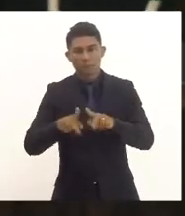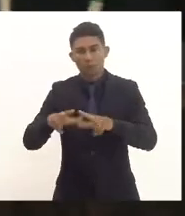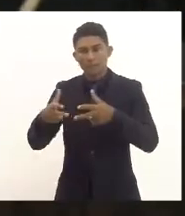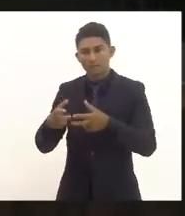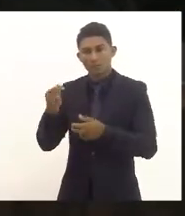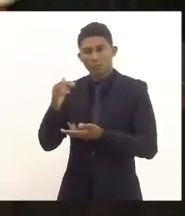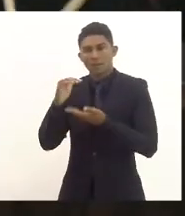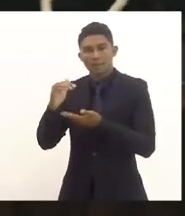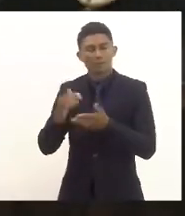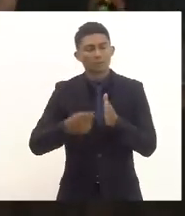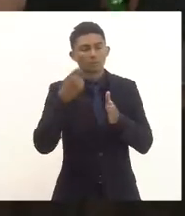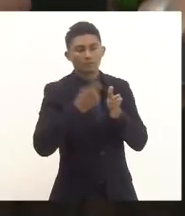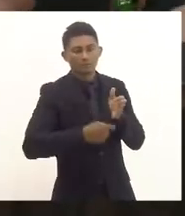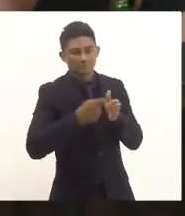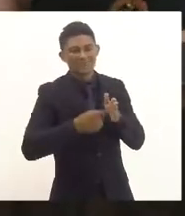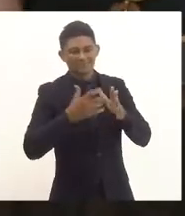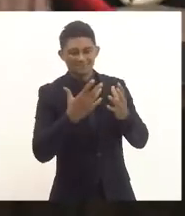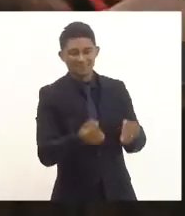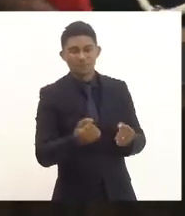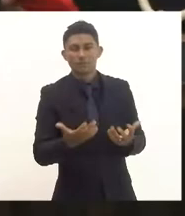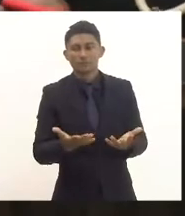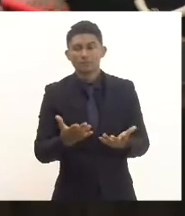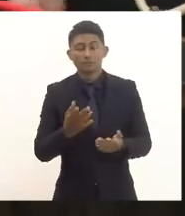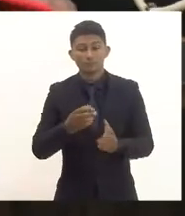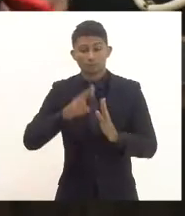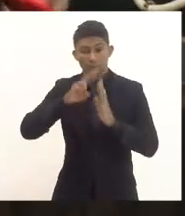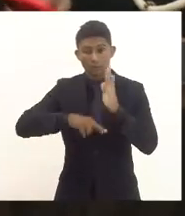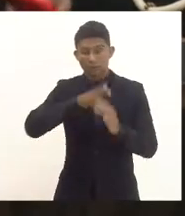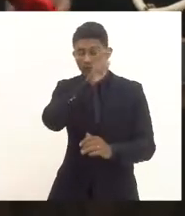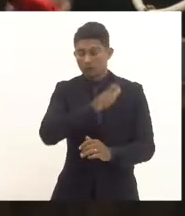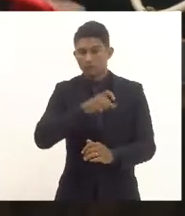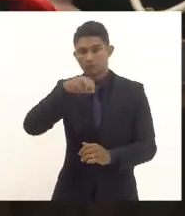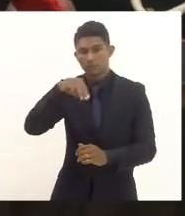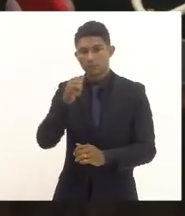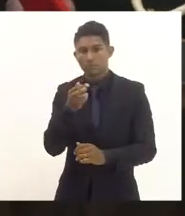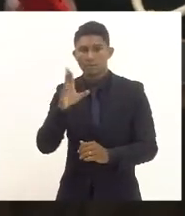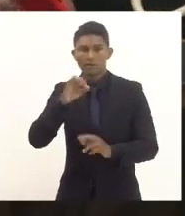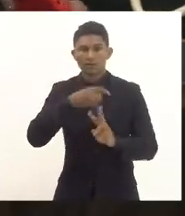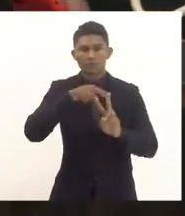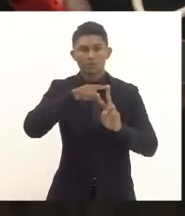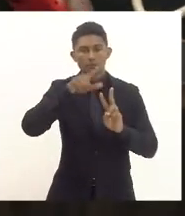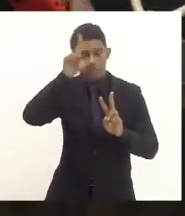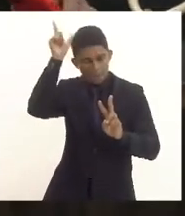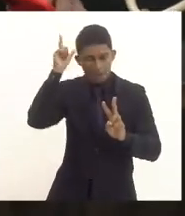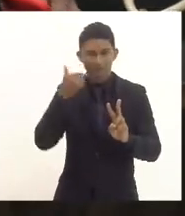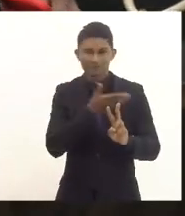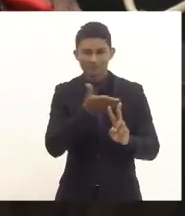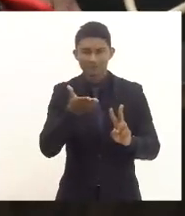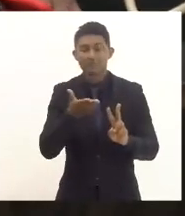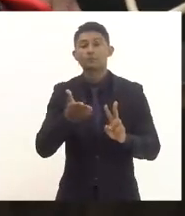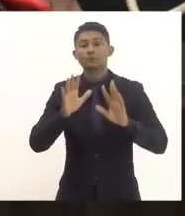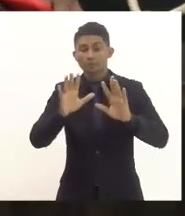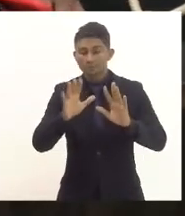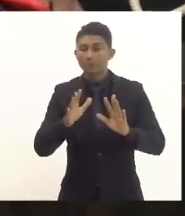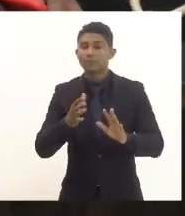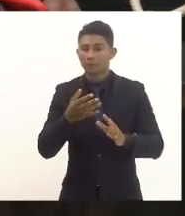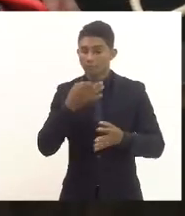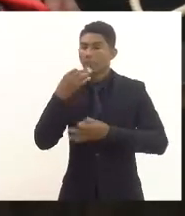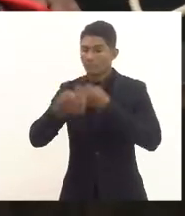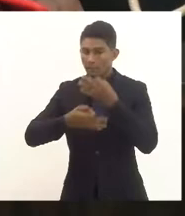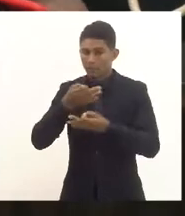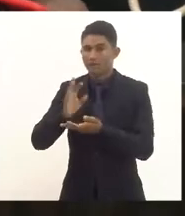orçamento favorável relatores Deputados a massa Pacheco waldeck Carneiro Luiz Paulo Luiz Paulo perdendo de pareceres